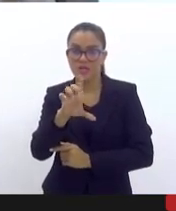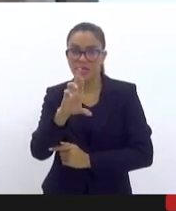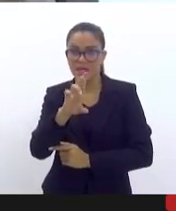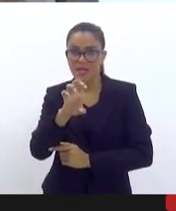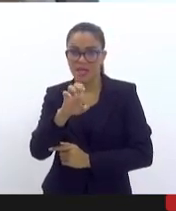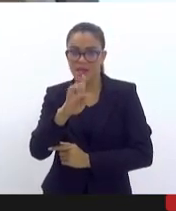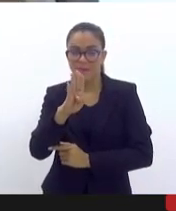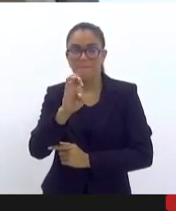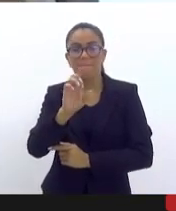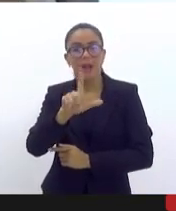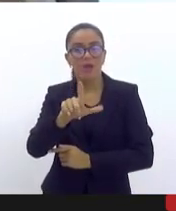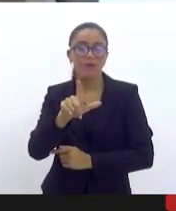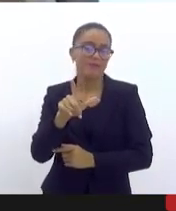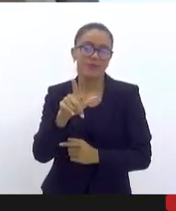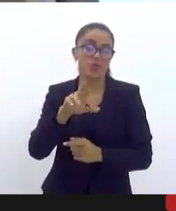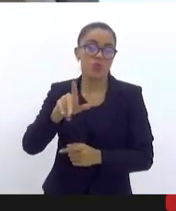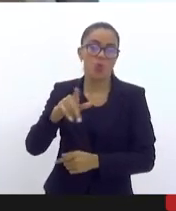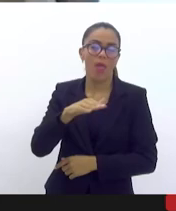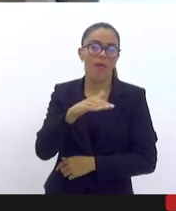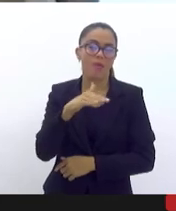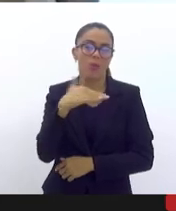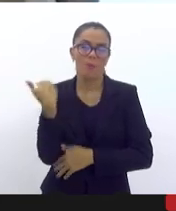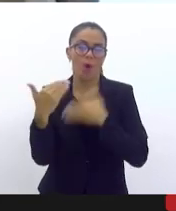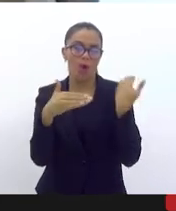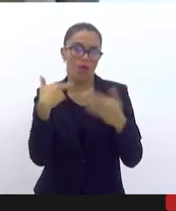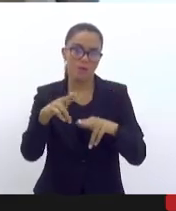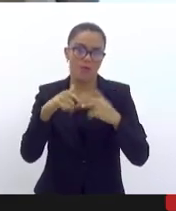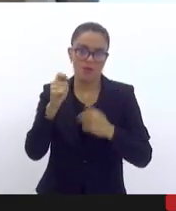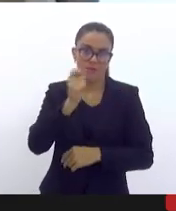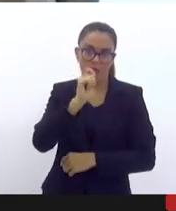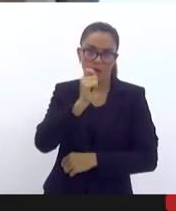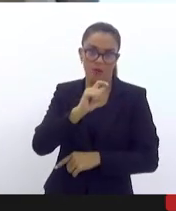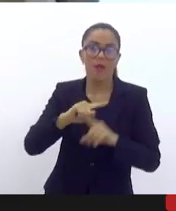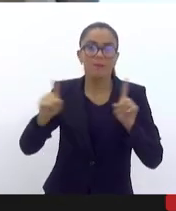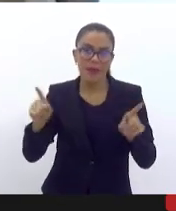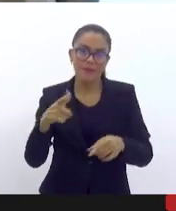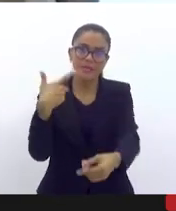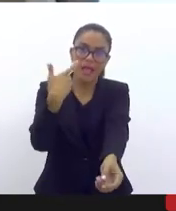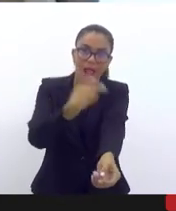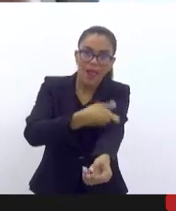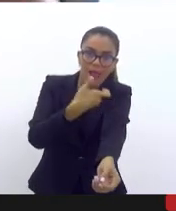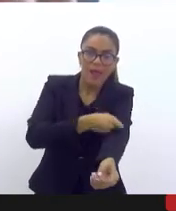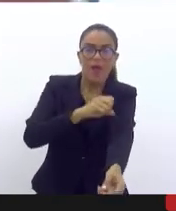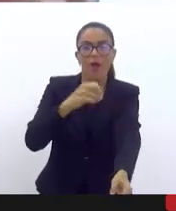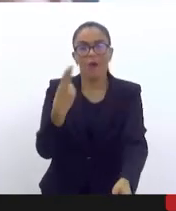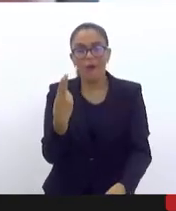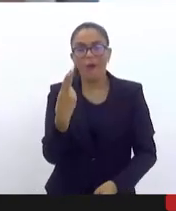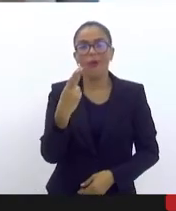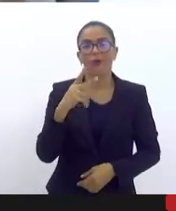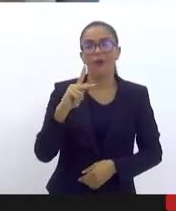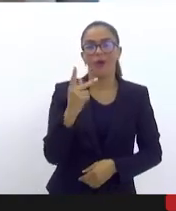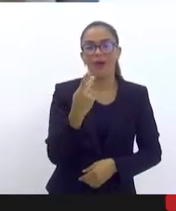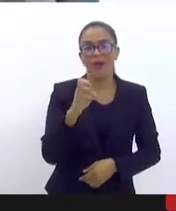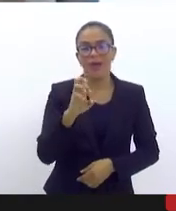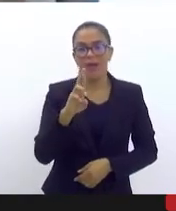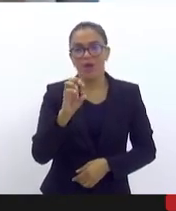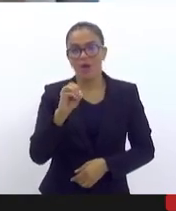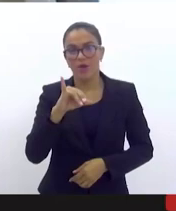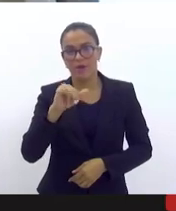Como é o ópio né como é a heroína como é morfina que que ricamente